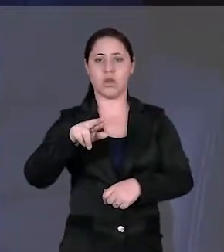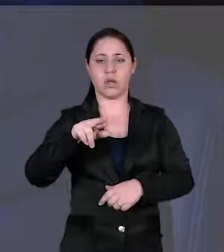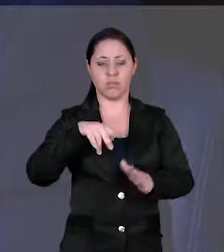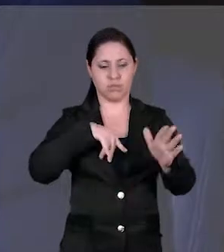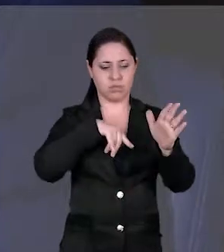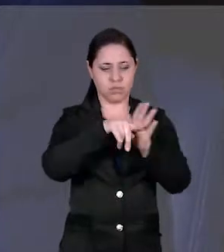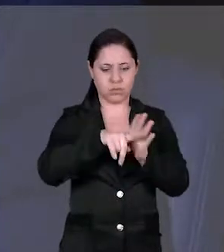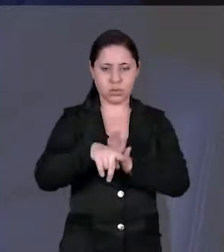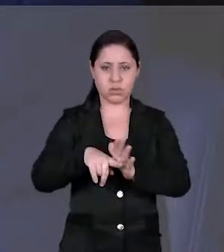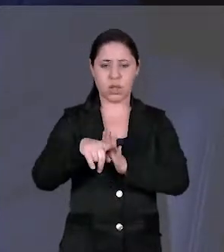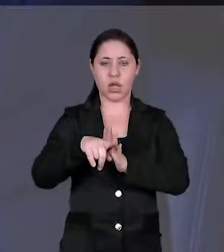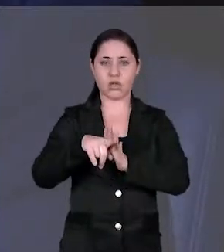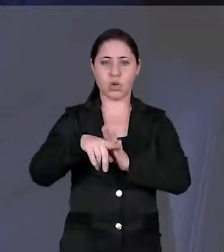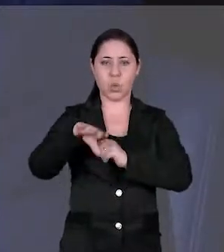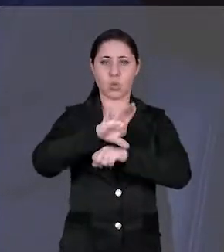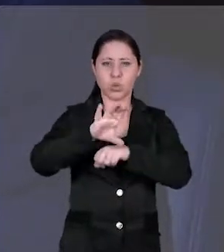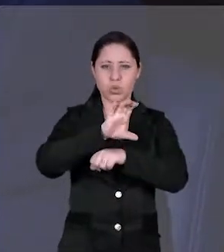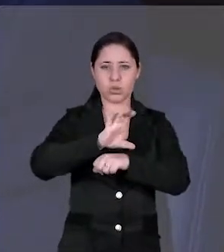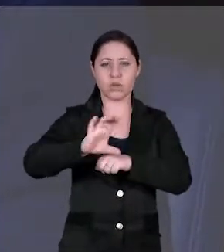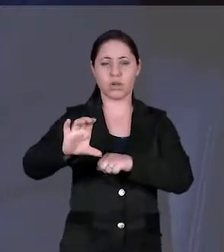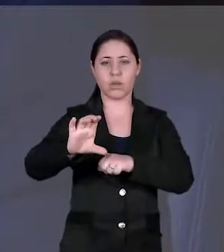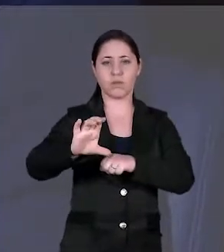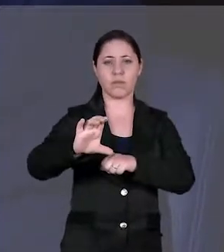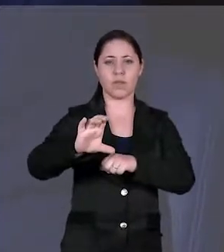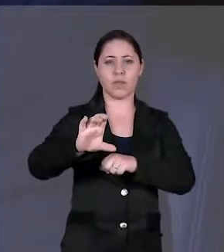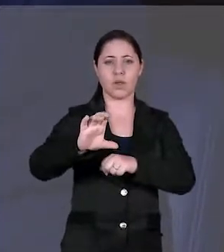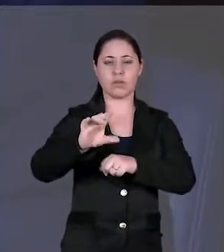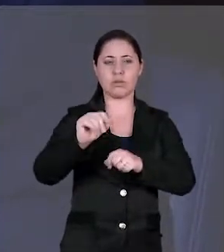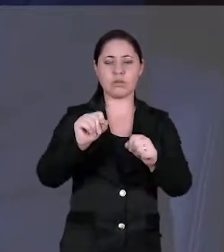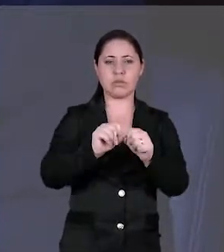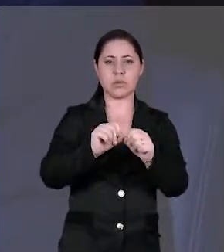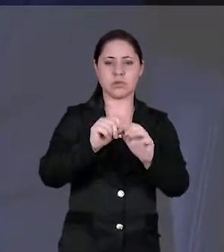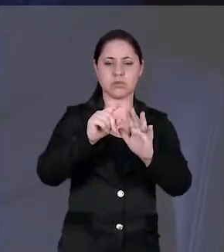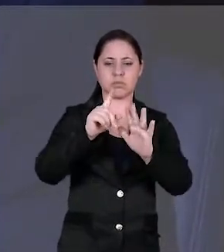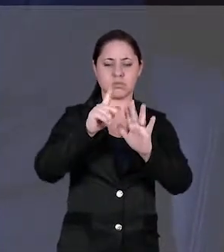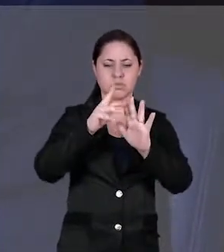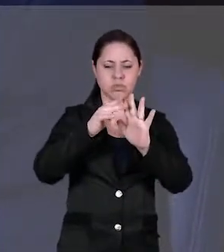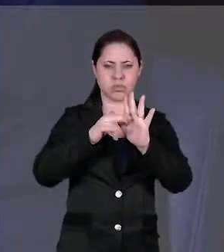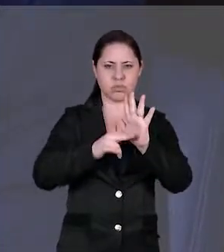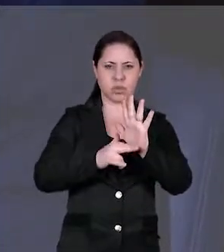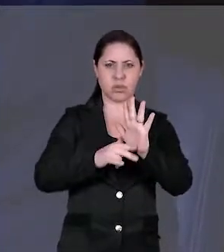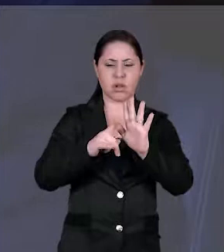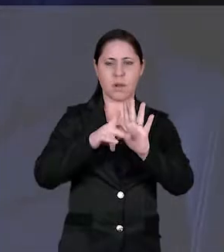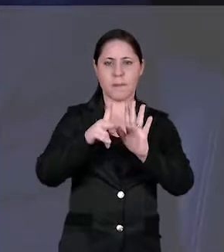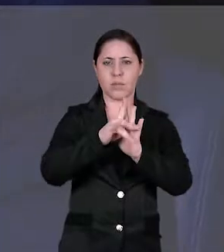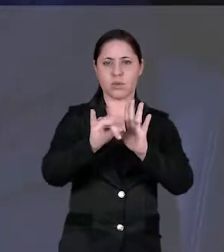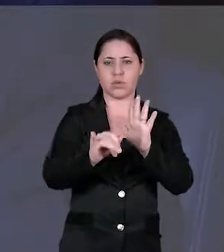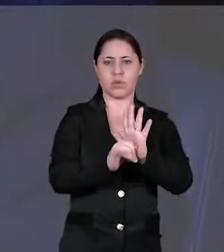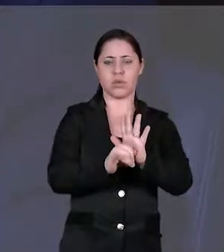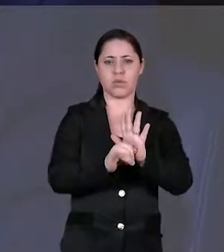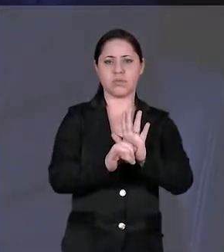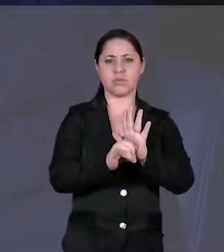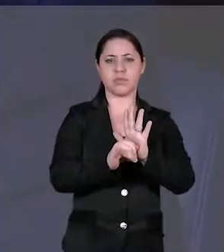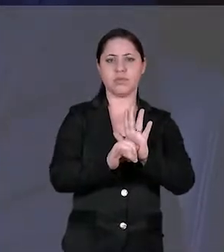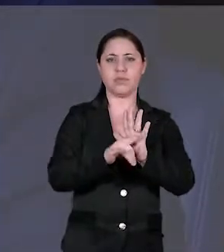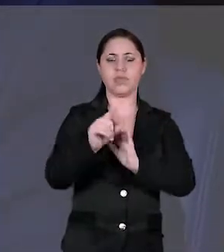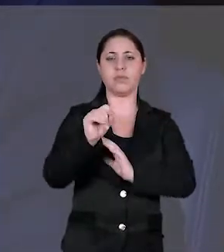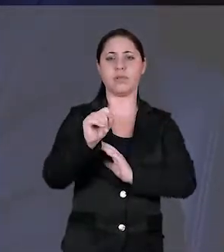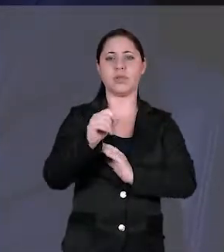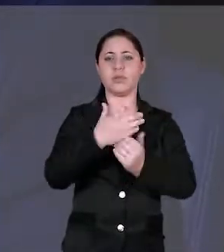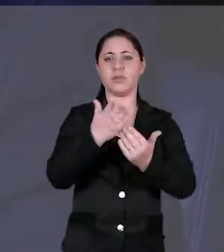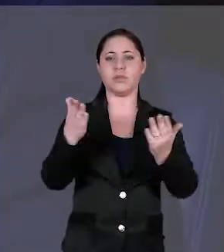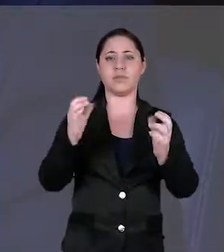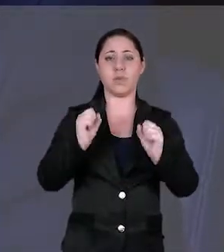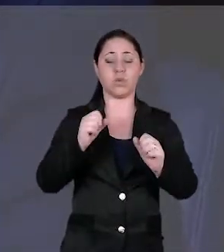Comissão de Constituição e Justiça é ela que analisa a questão da constitucionalidade, a questão de toda a atribuição do